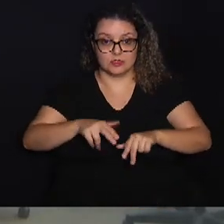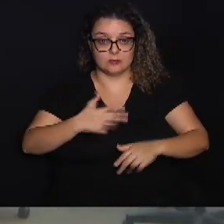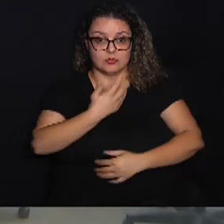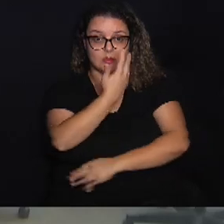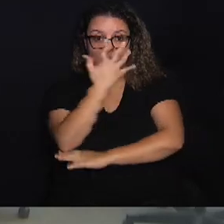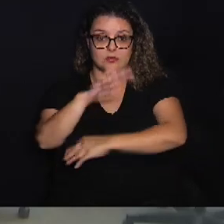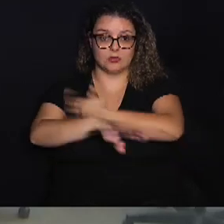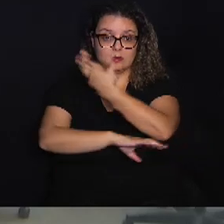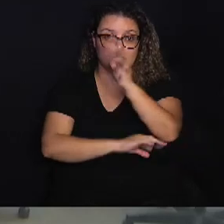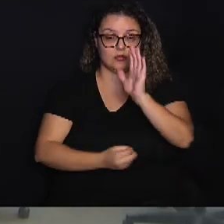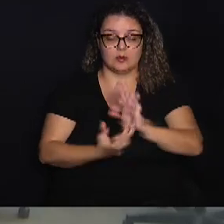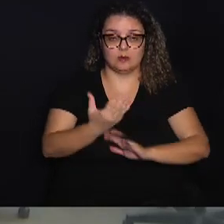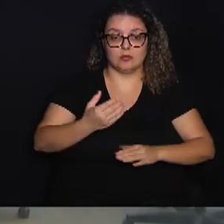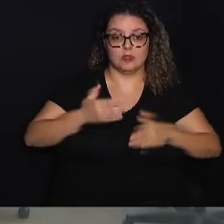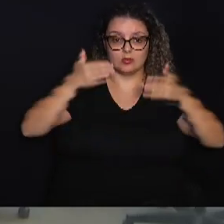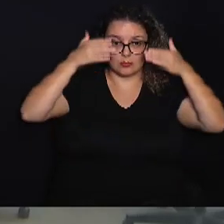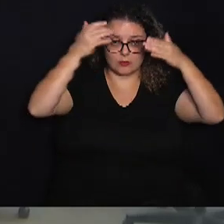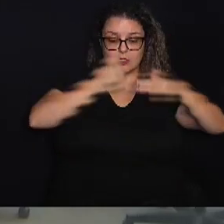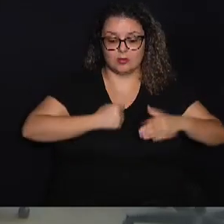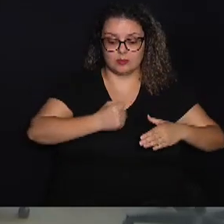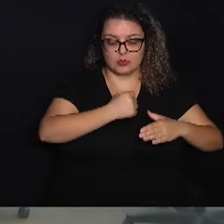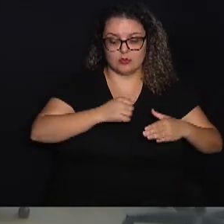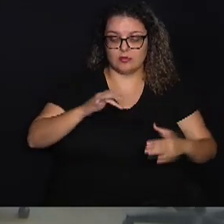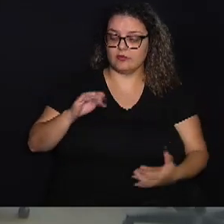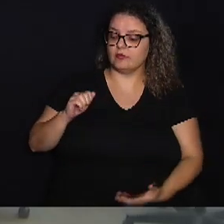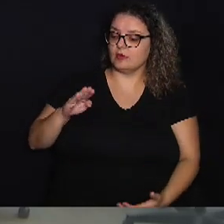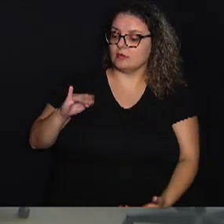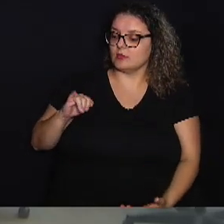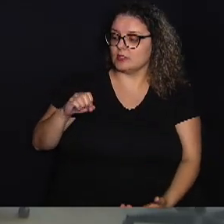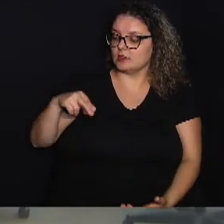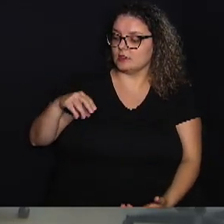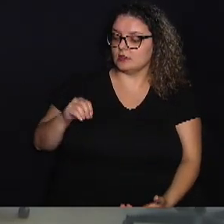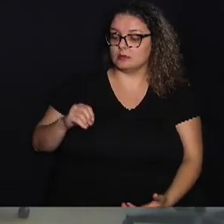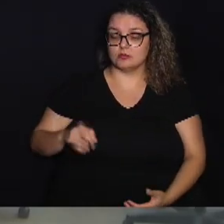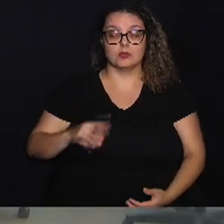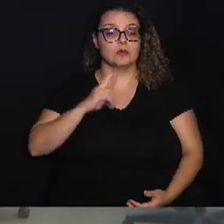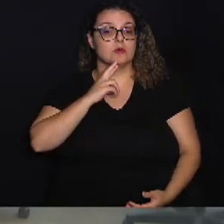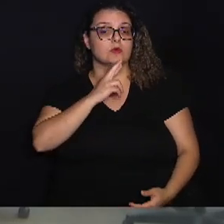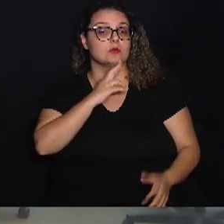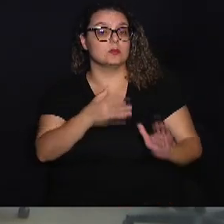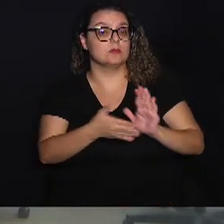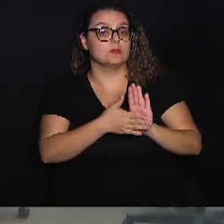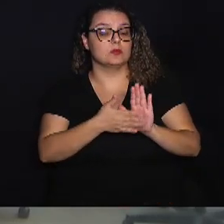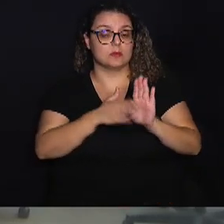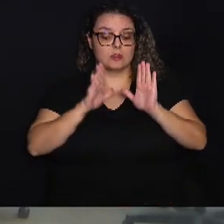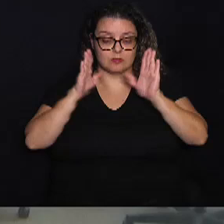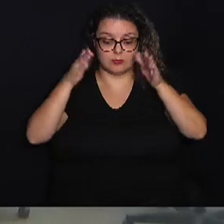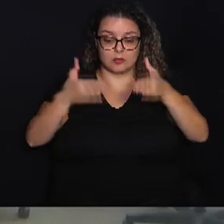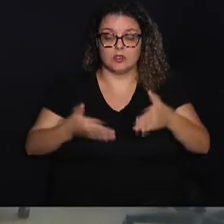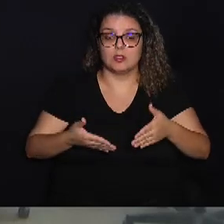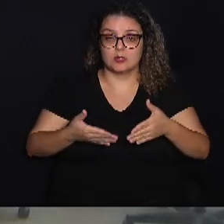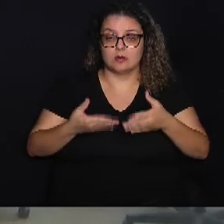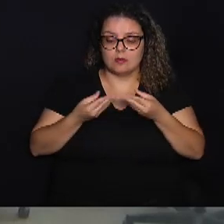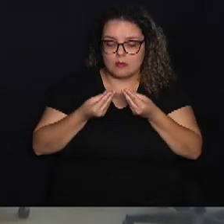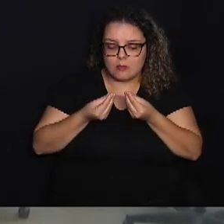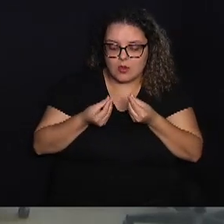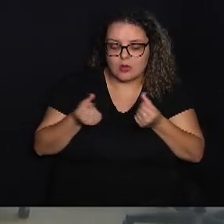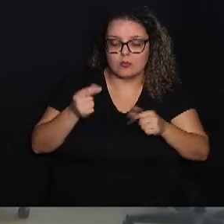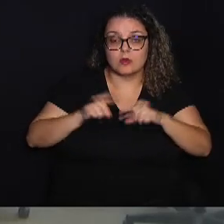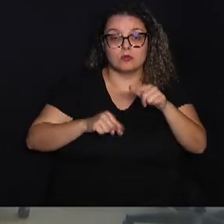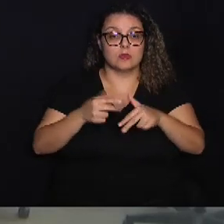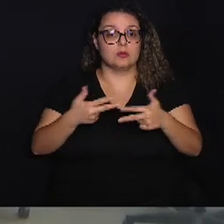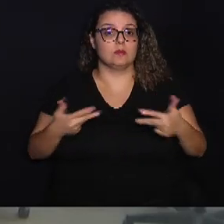gastrônomo Fabiano Silva o restaurante tem como proposta ser focado na alimentação rica em produtos